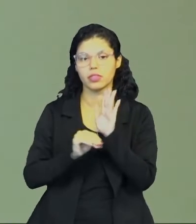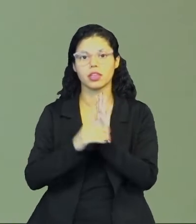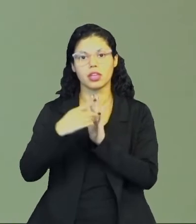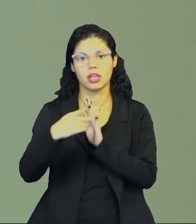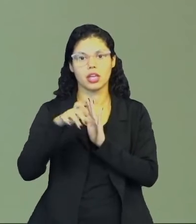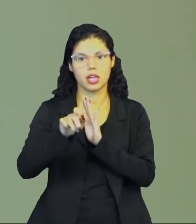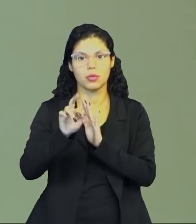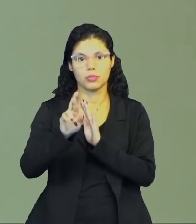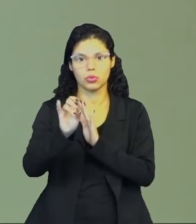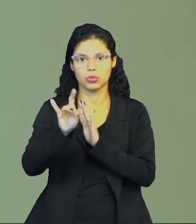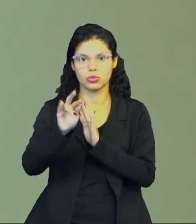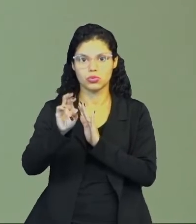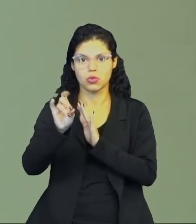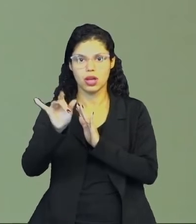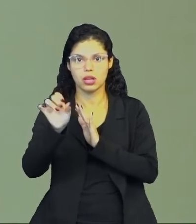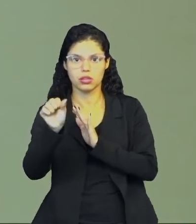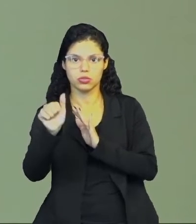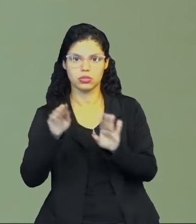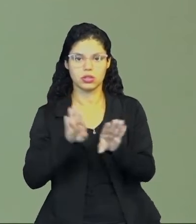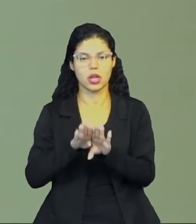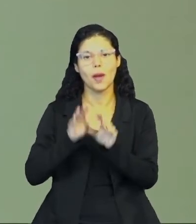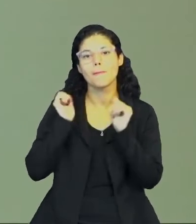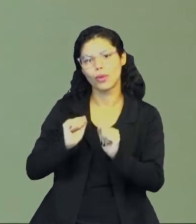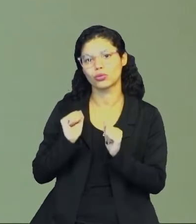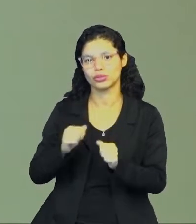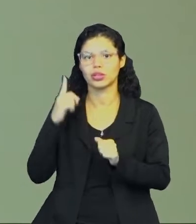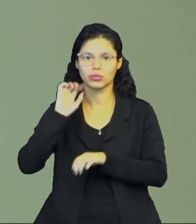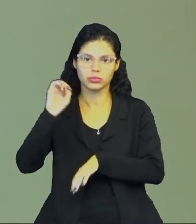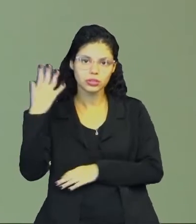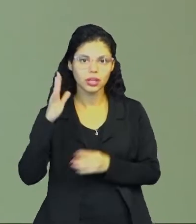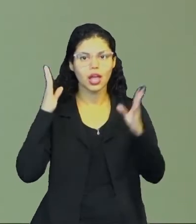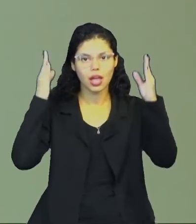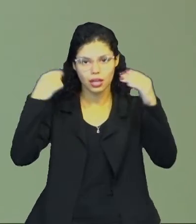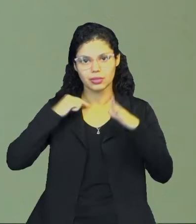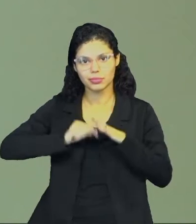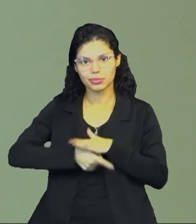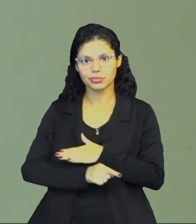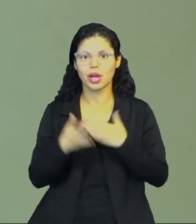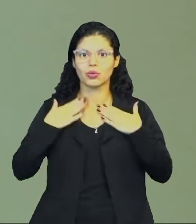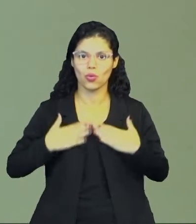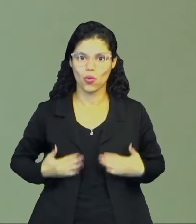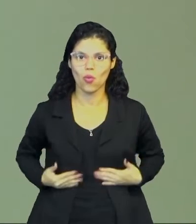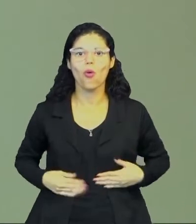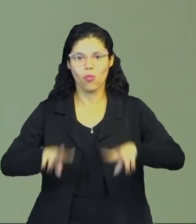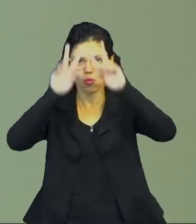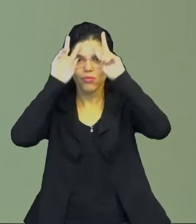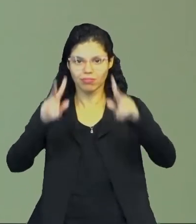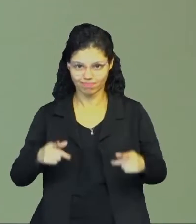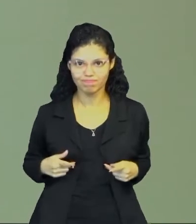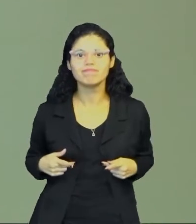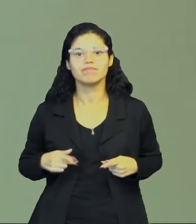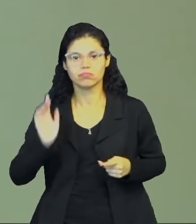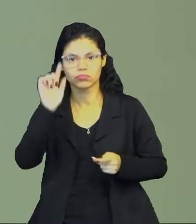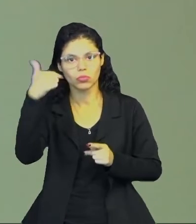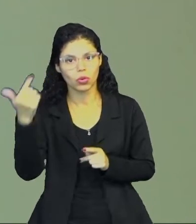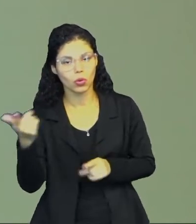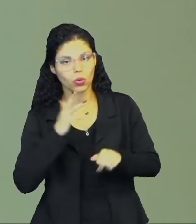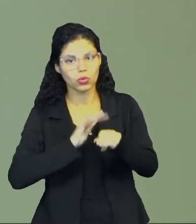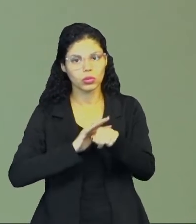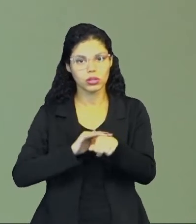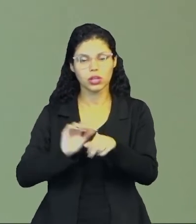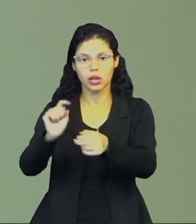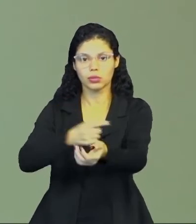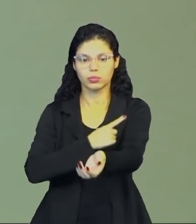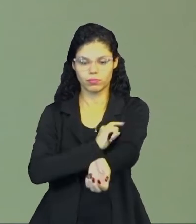têm aí uma forma de locomoção, mas ele pode infectar o organismo humano através de outro tipo, principalmente que é a